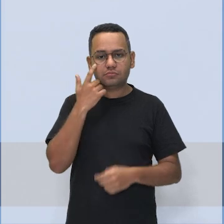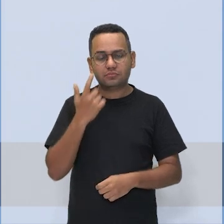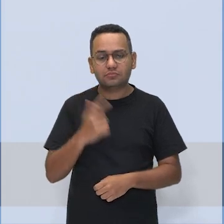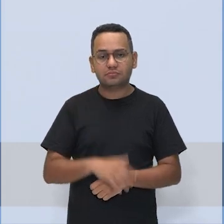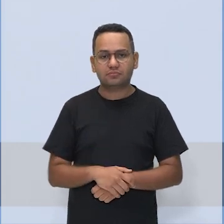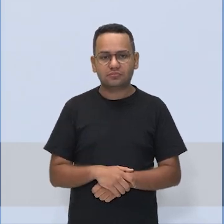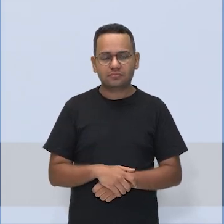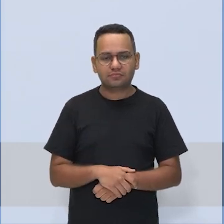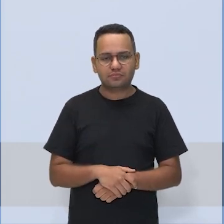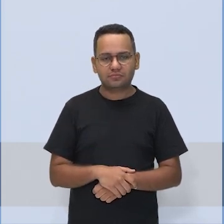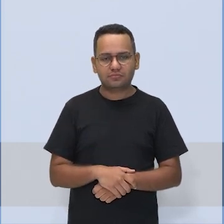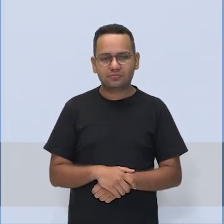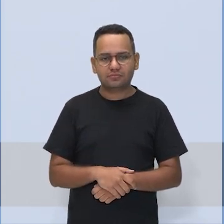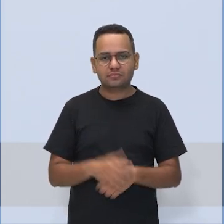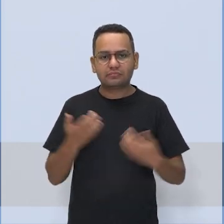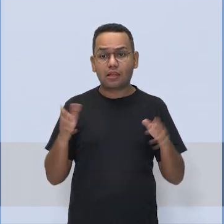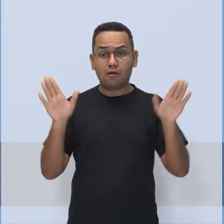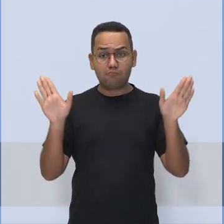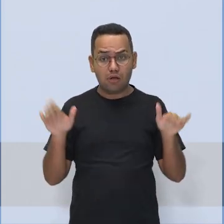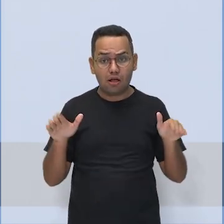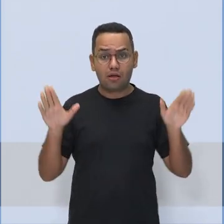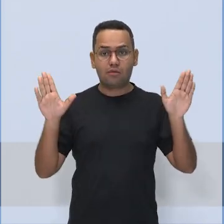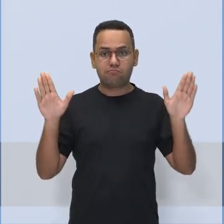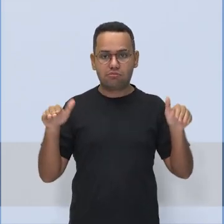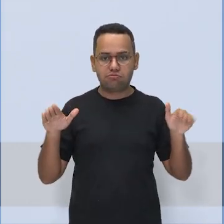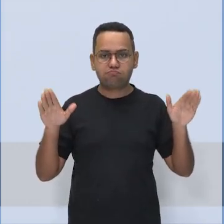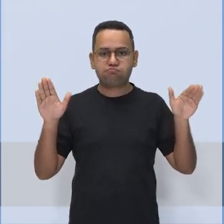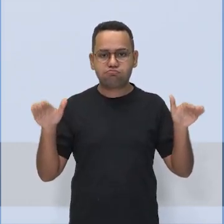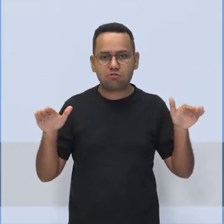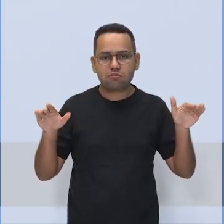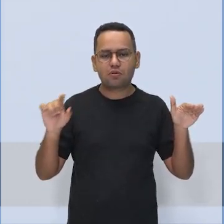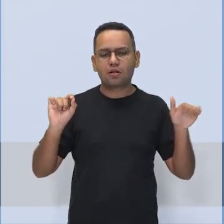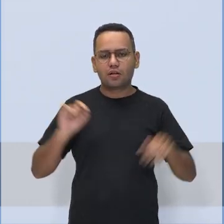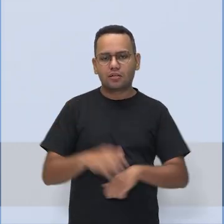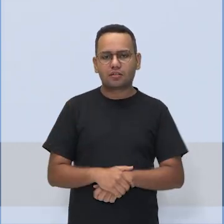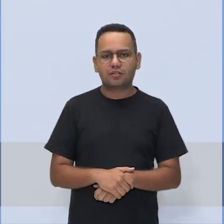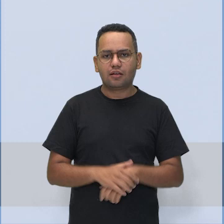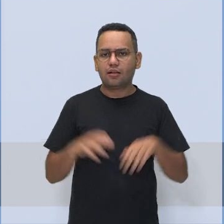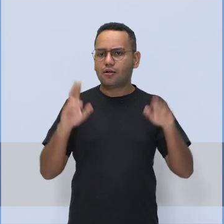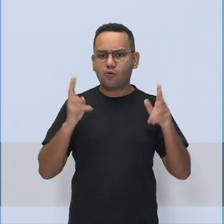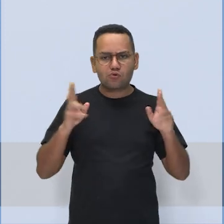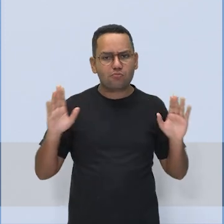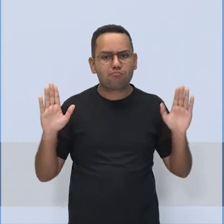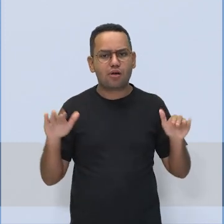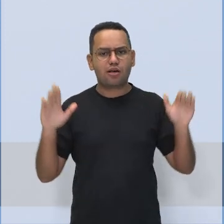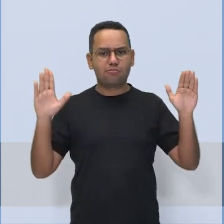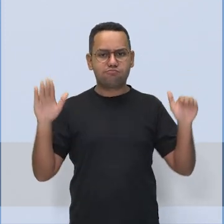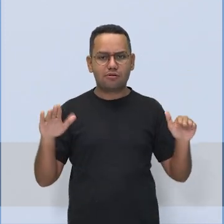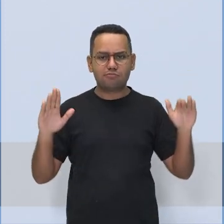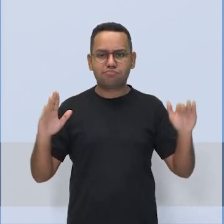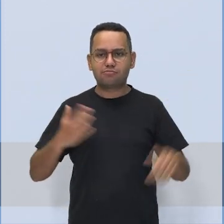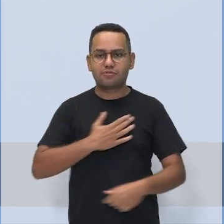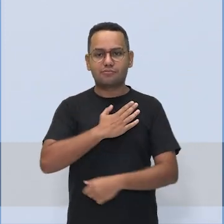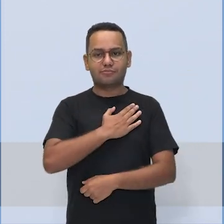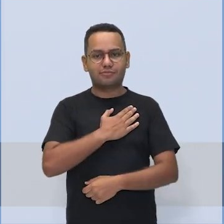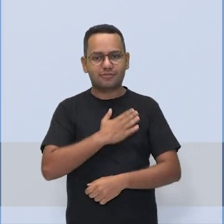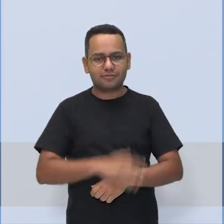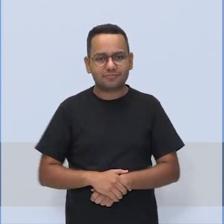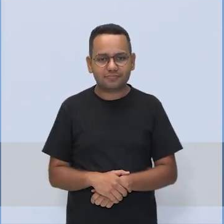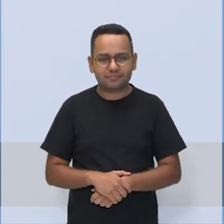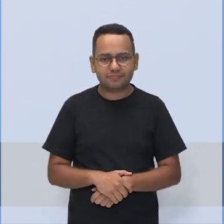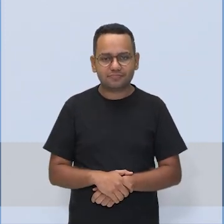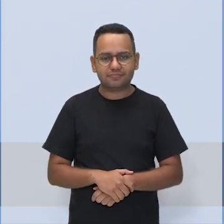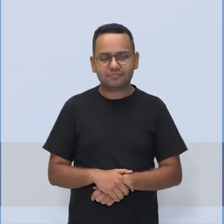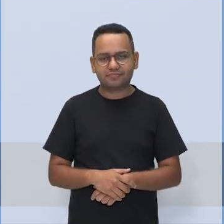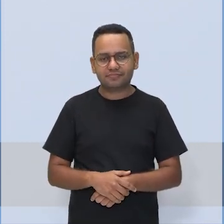a asa branca bateu asas do sertão. Então se eu disse adeus, Rosinha, guarda contigo meu coração. Então